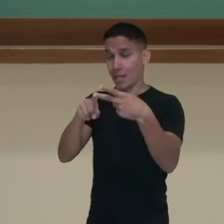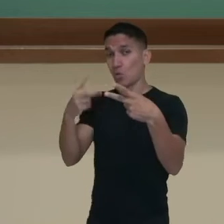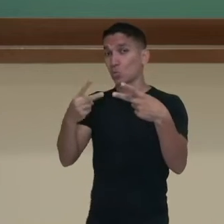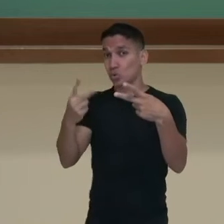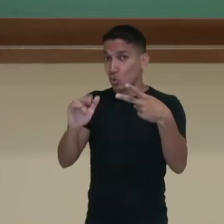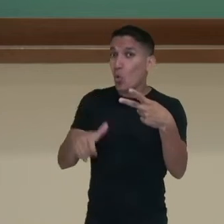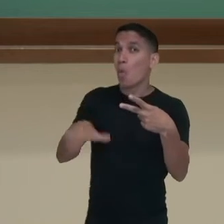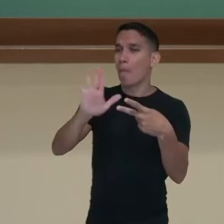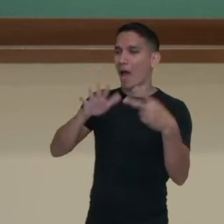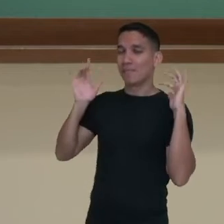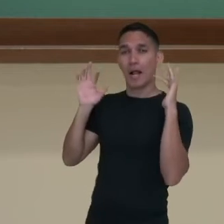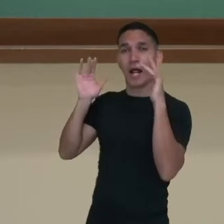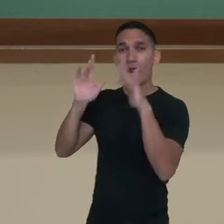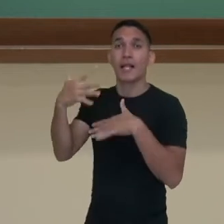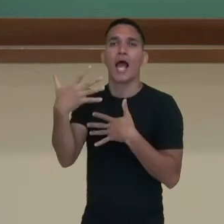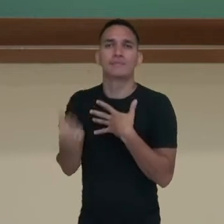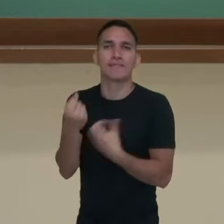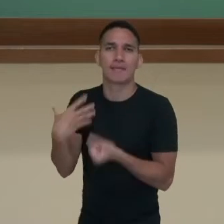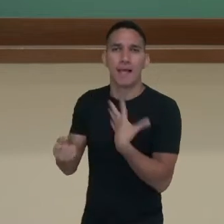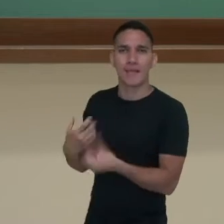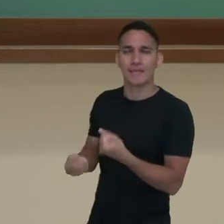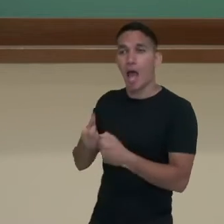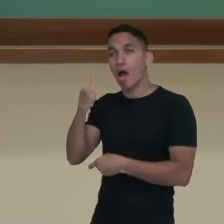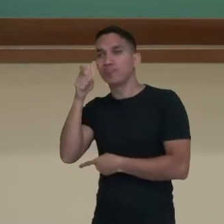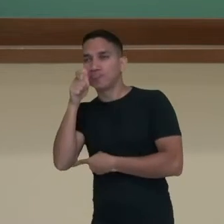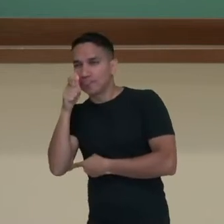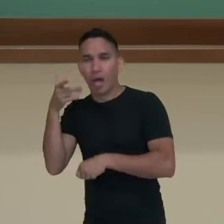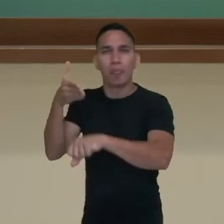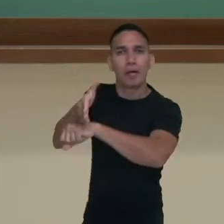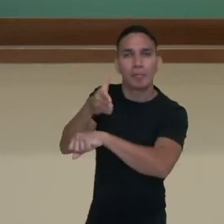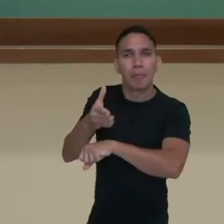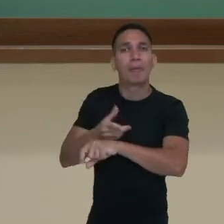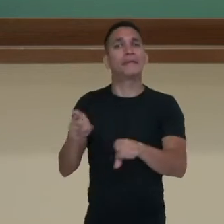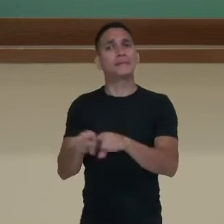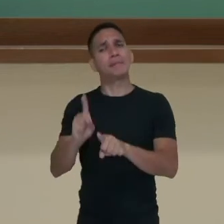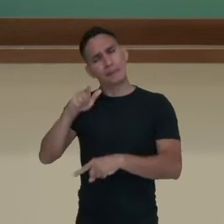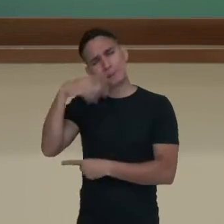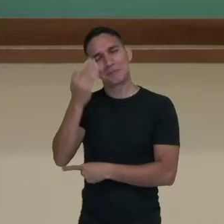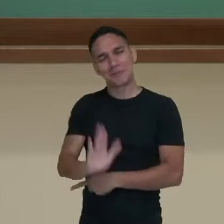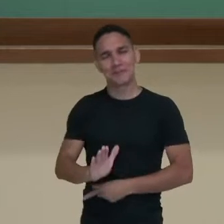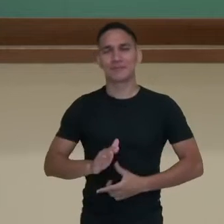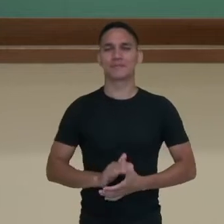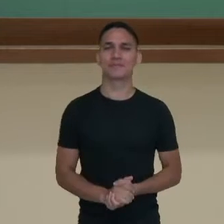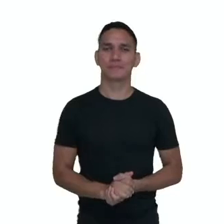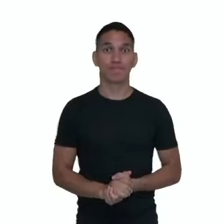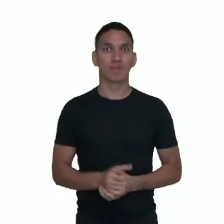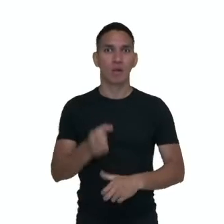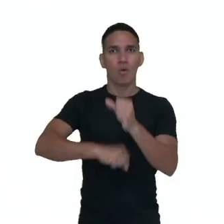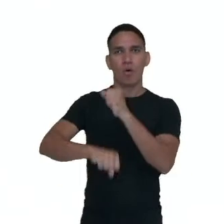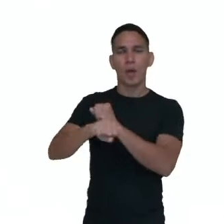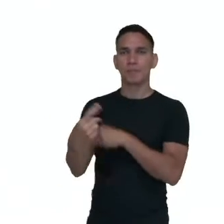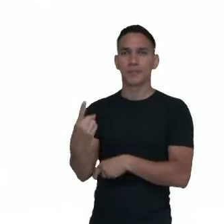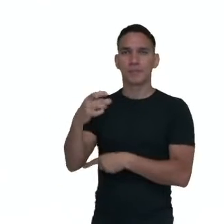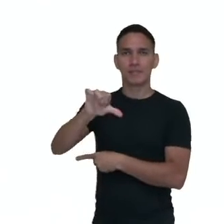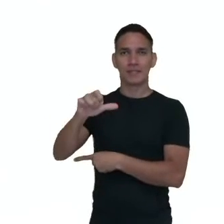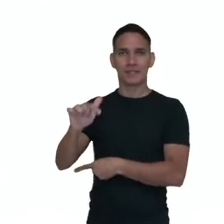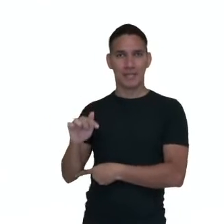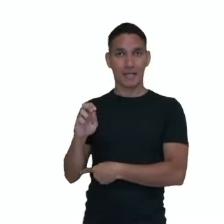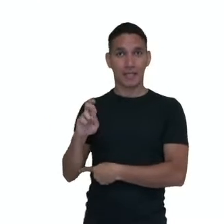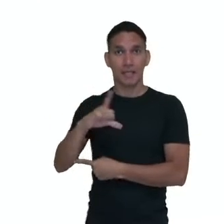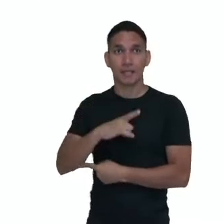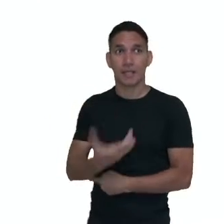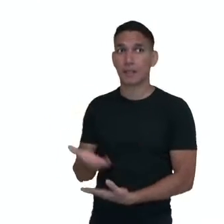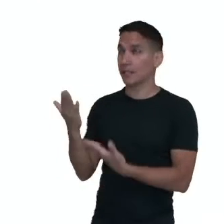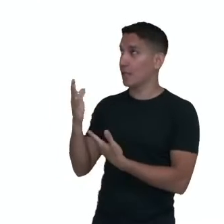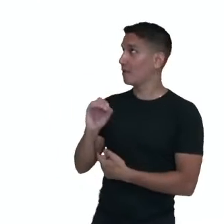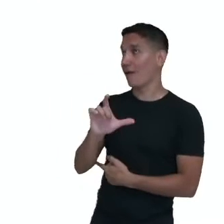mais aceito, mais assistido, né, no Brasil. Em 1975, Carlos